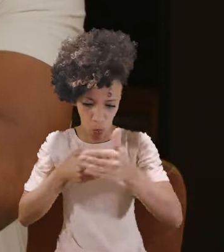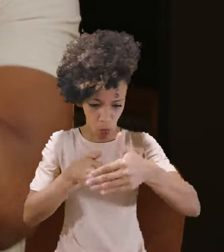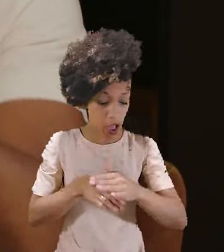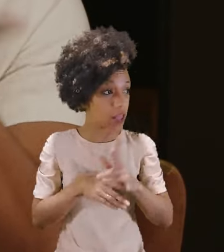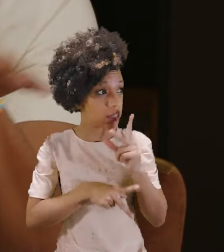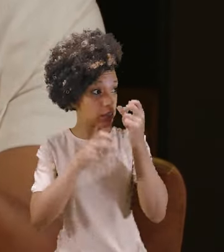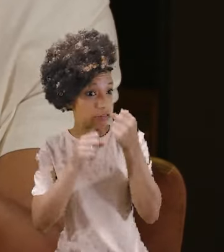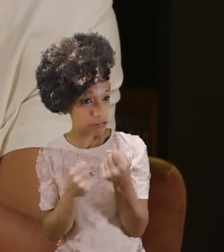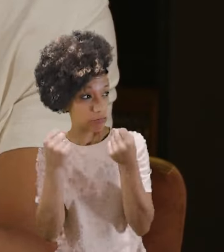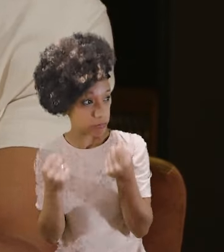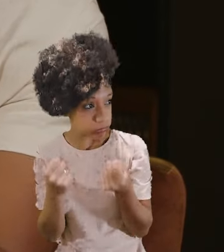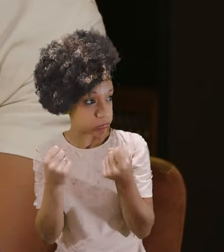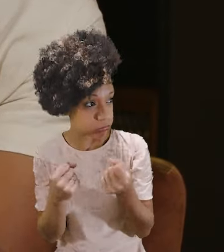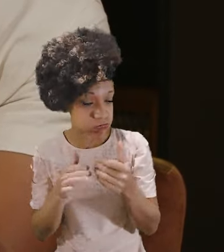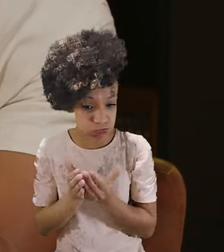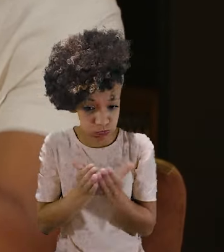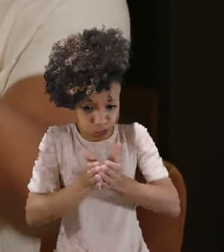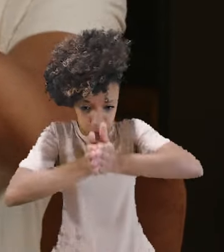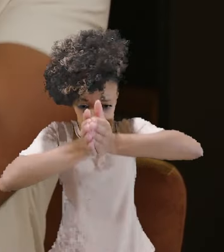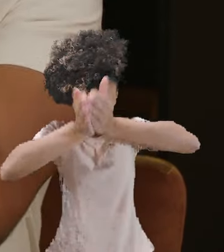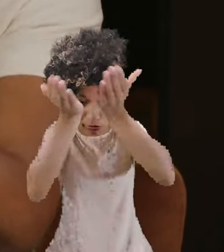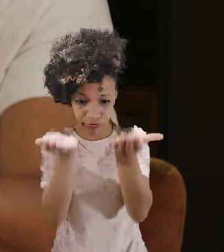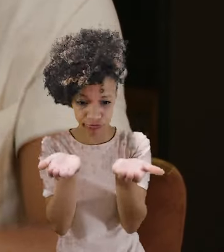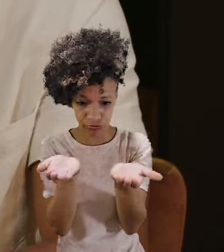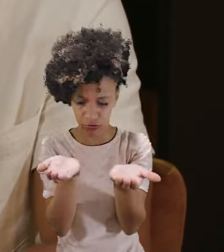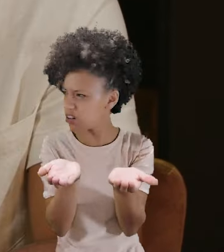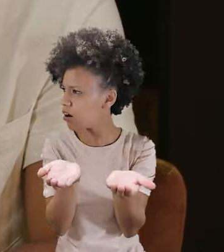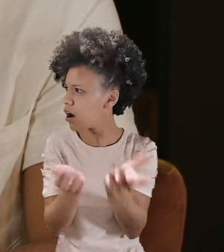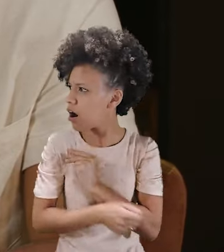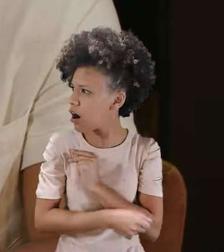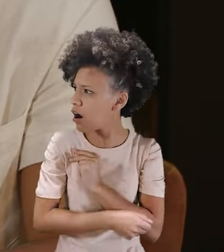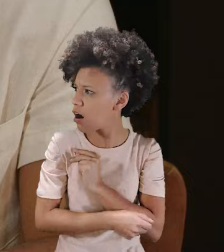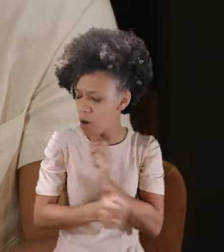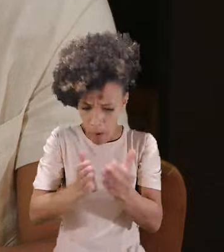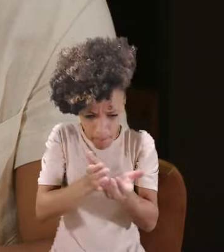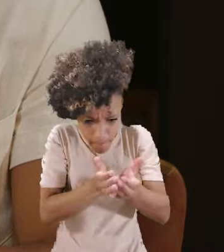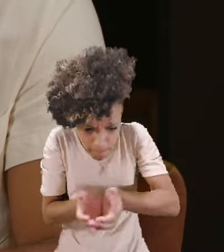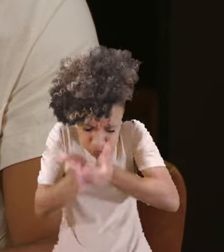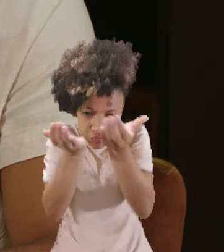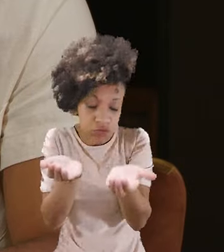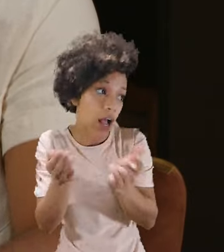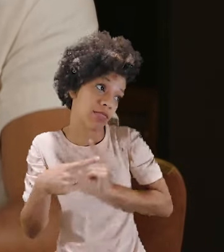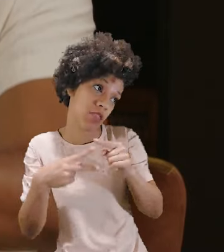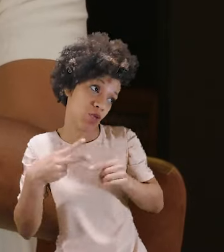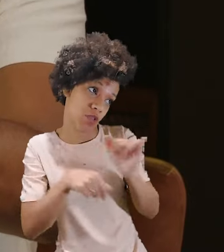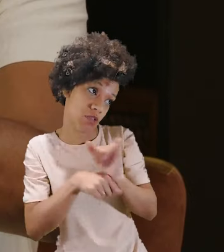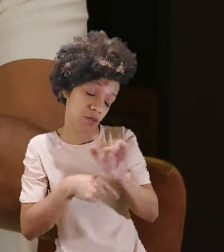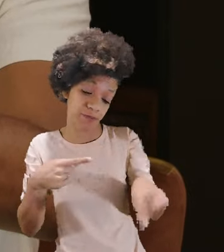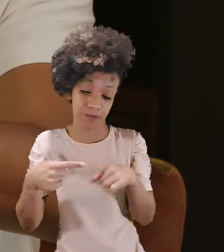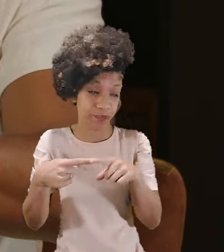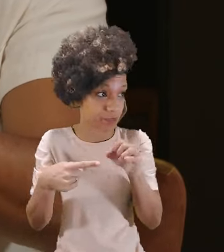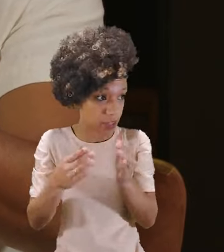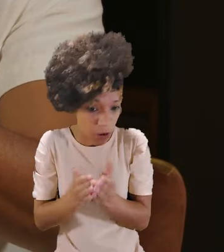ali então tá tendo um esforço muito maior e aí chega uma onda assim bar quebra cara que aí você tem duas opções Se